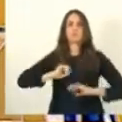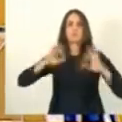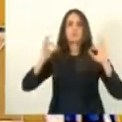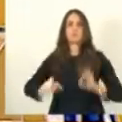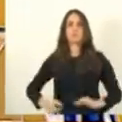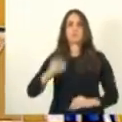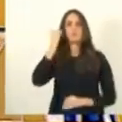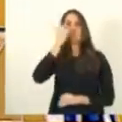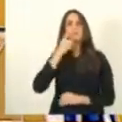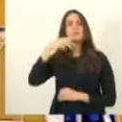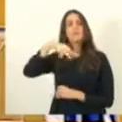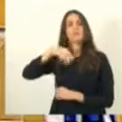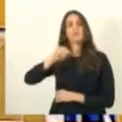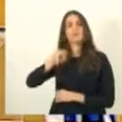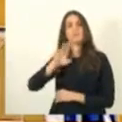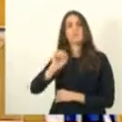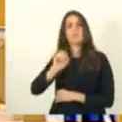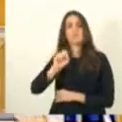deputado Marcelo Santos.